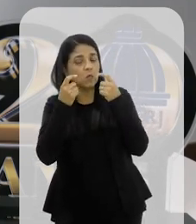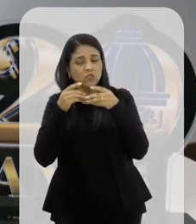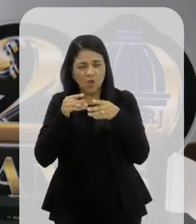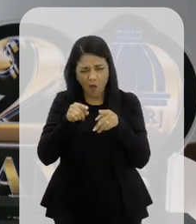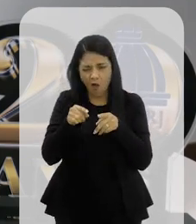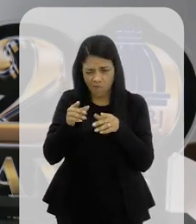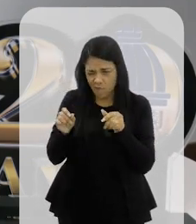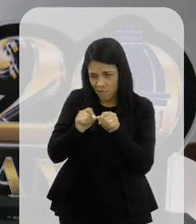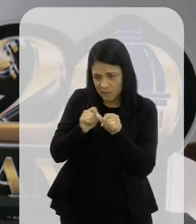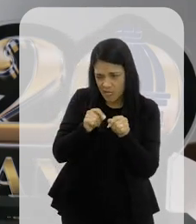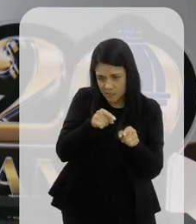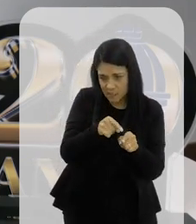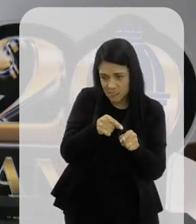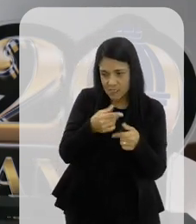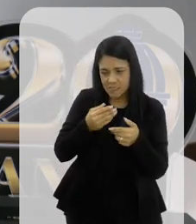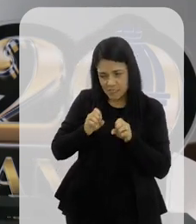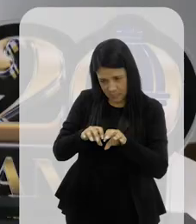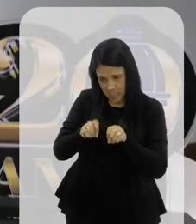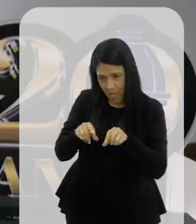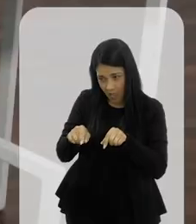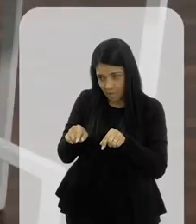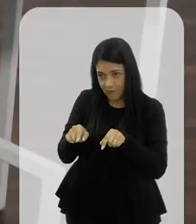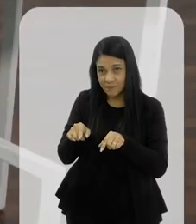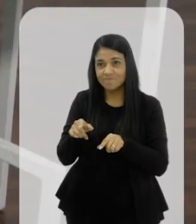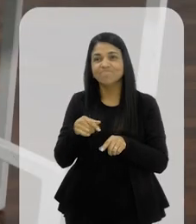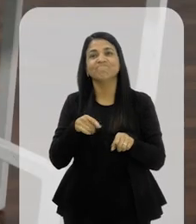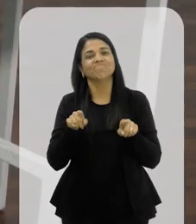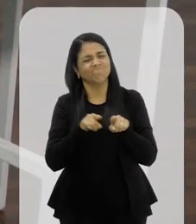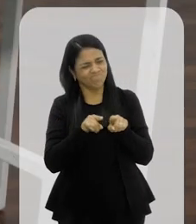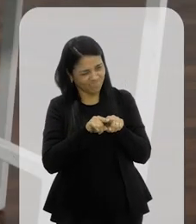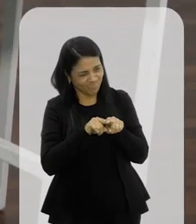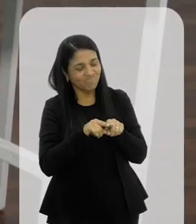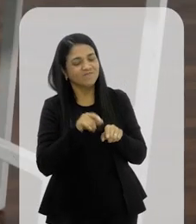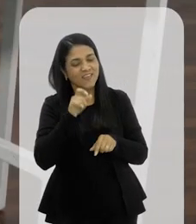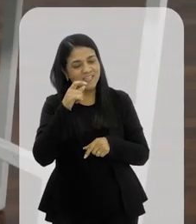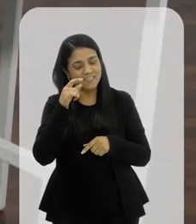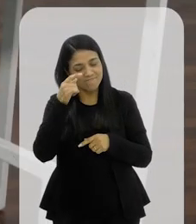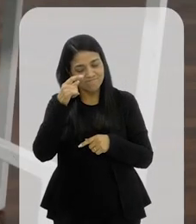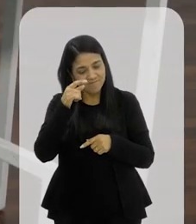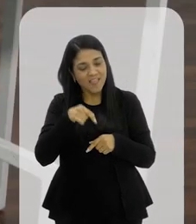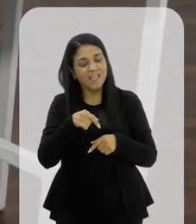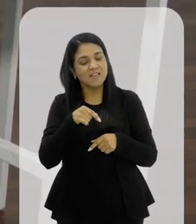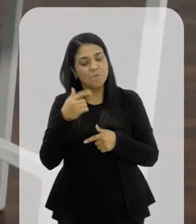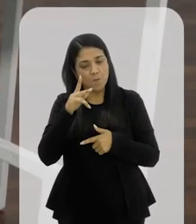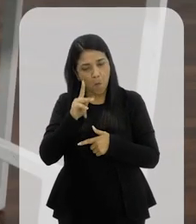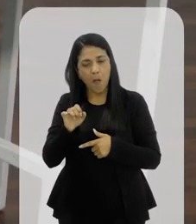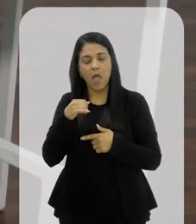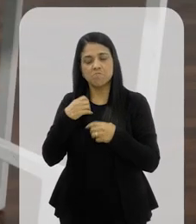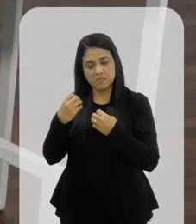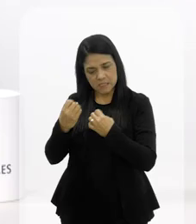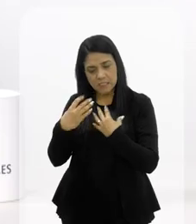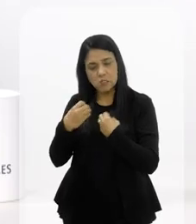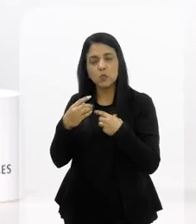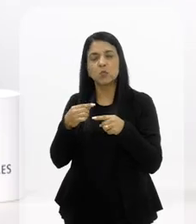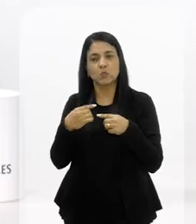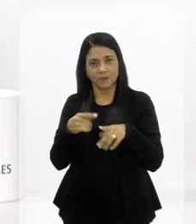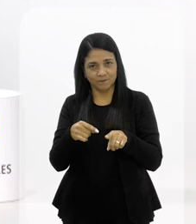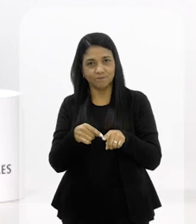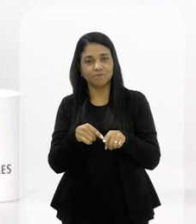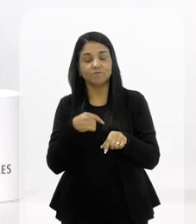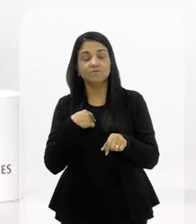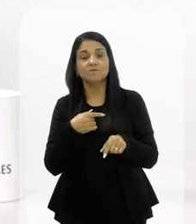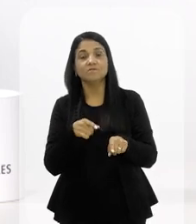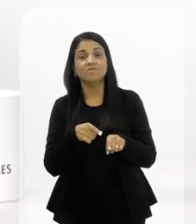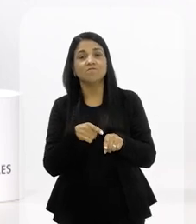mãozinha e falar vamos fazer assim ele era esse essa personagem didática para você ele era esse e e eu me lembro